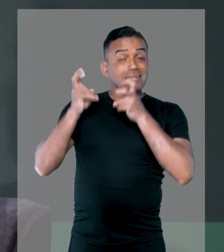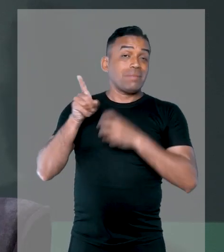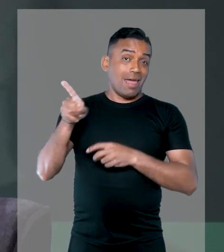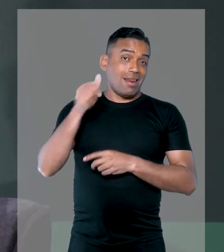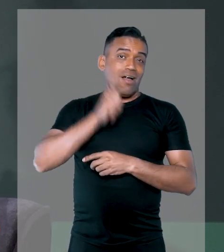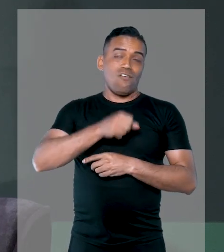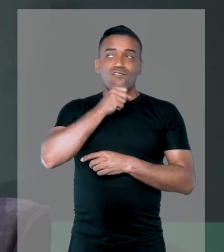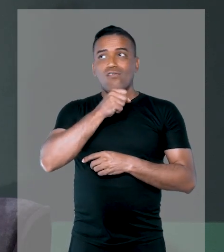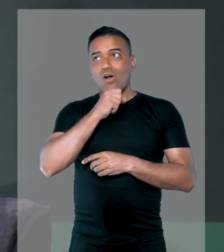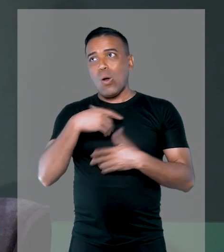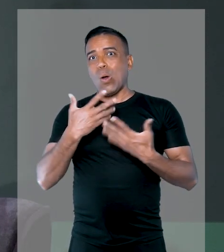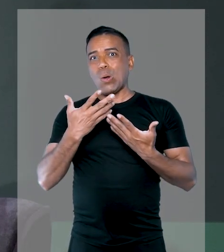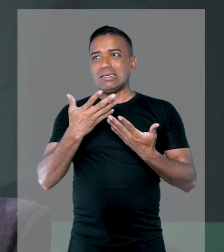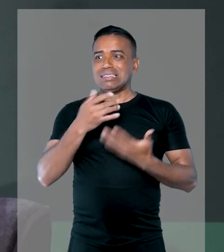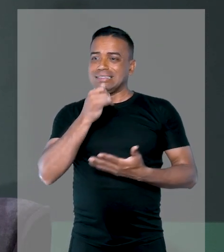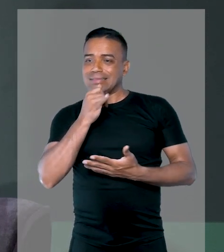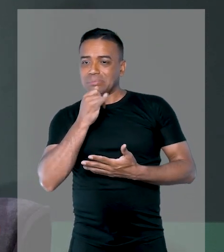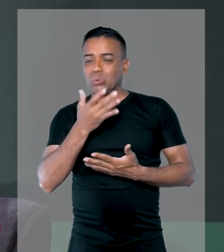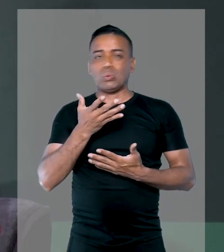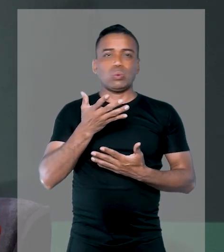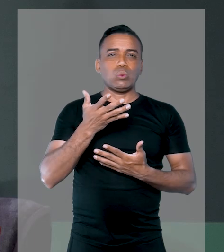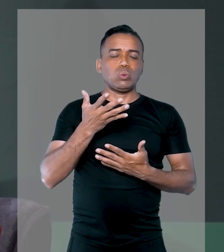tinha um certo